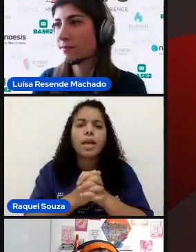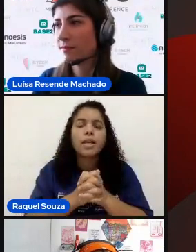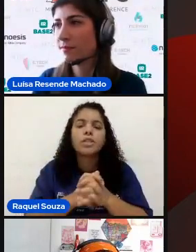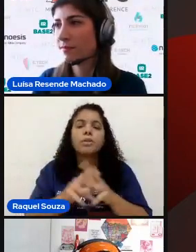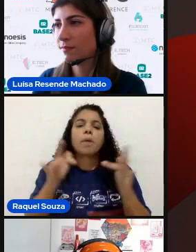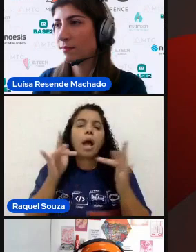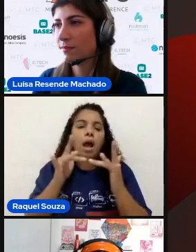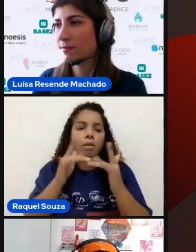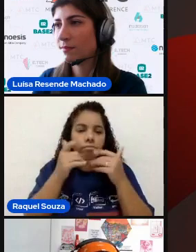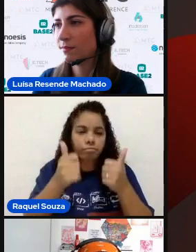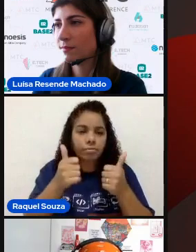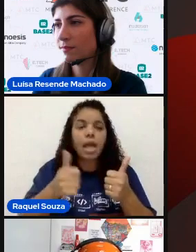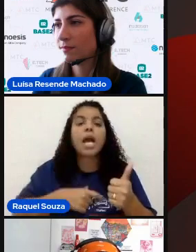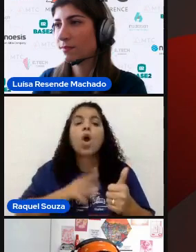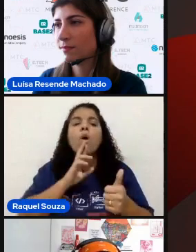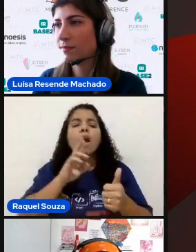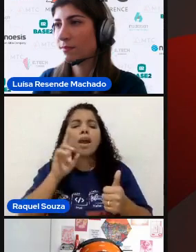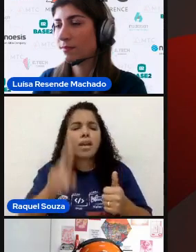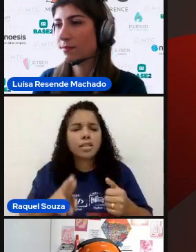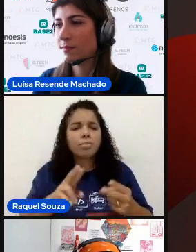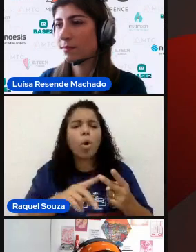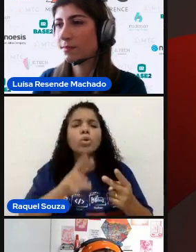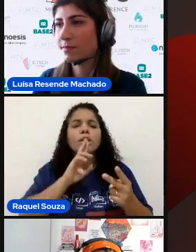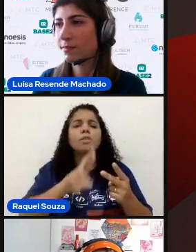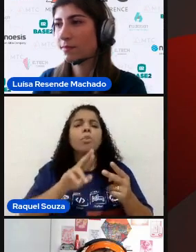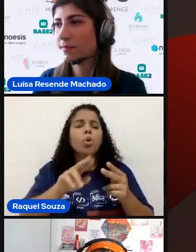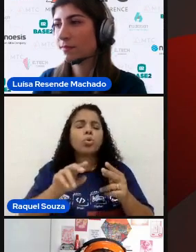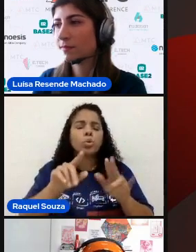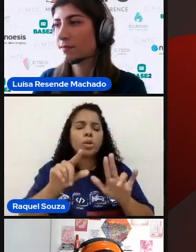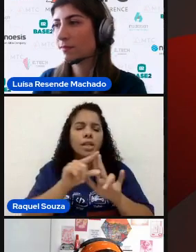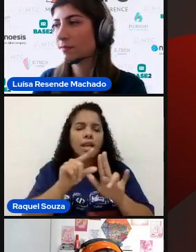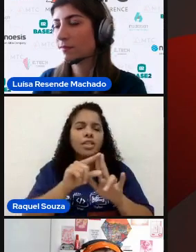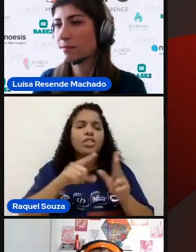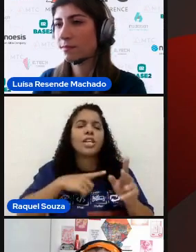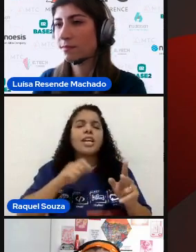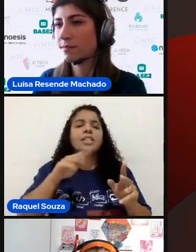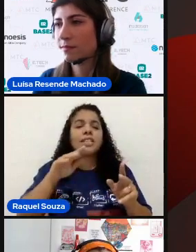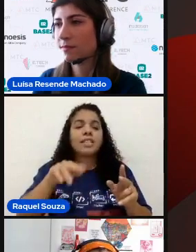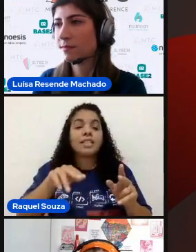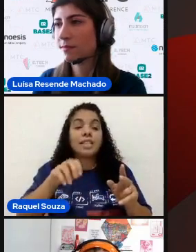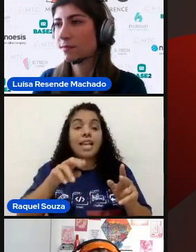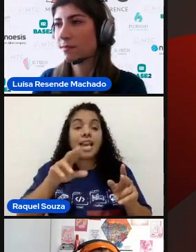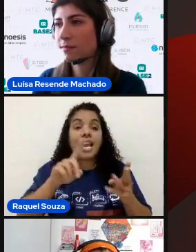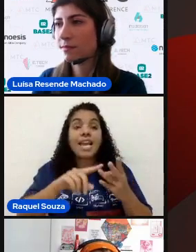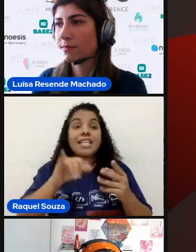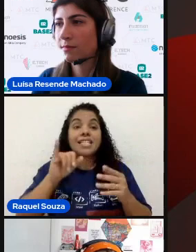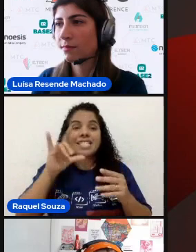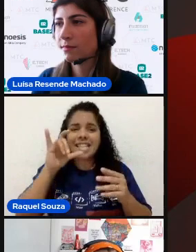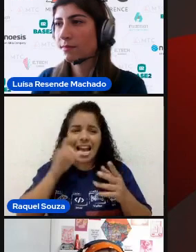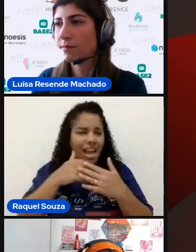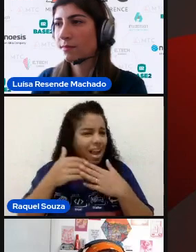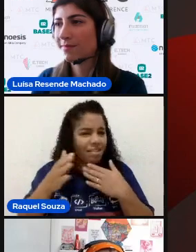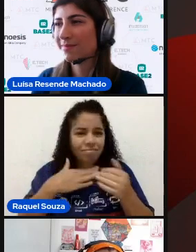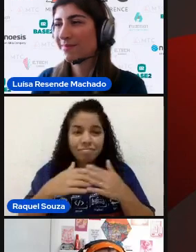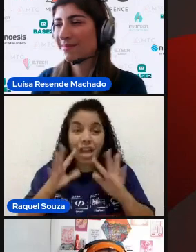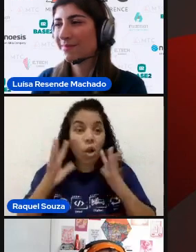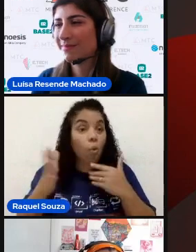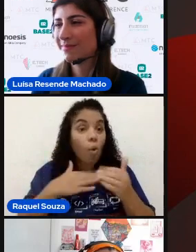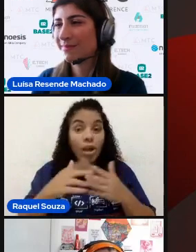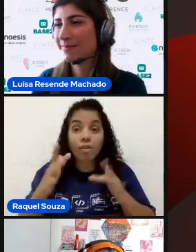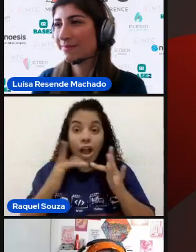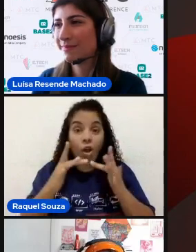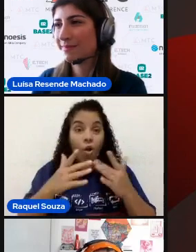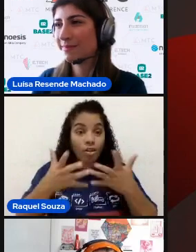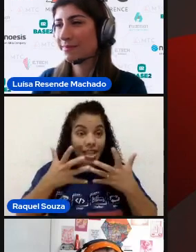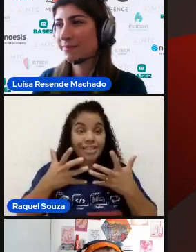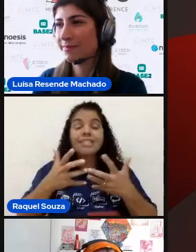contatar. Eu respondo no LinkedIn, respondo DM no Instagram, enfim, por onde quiserem me contatar, é só mandar